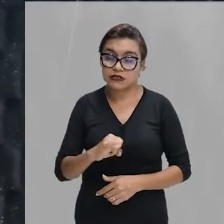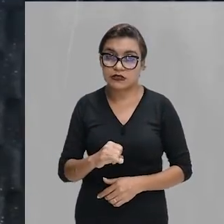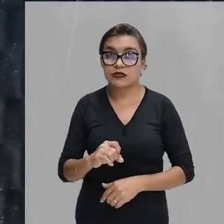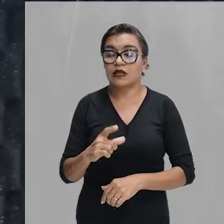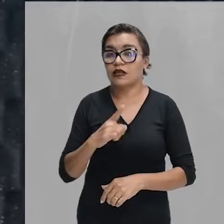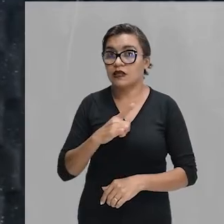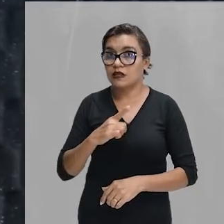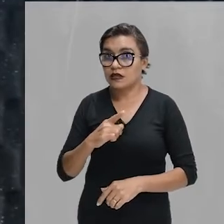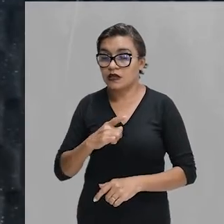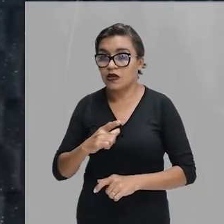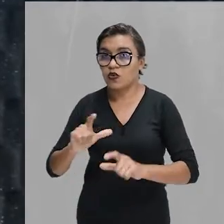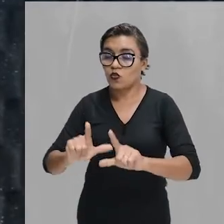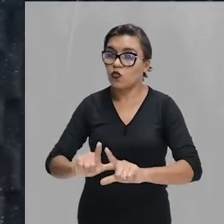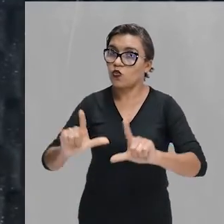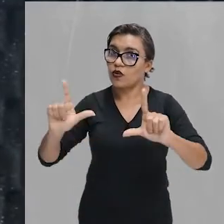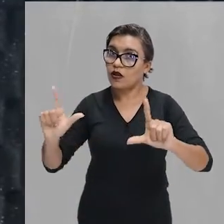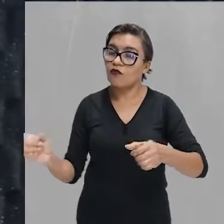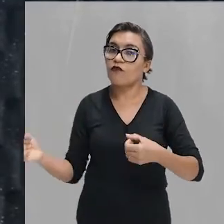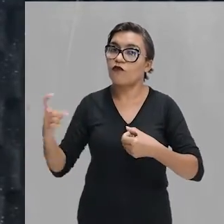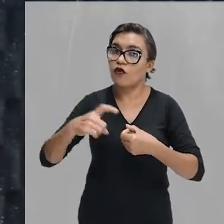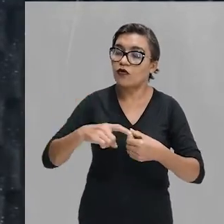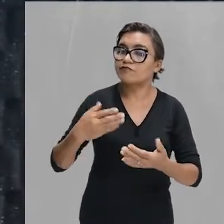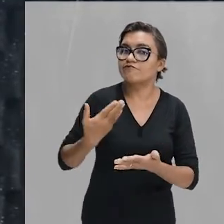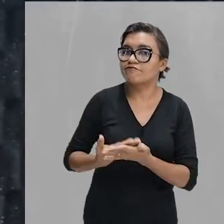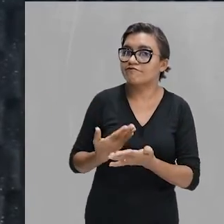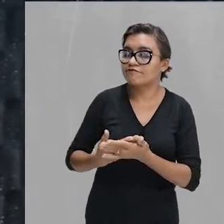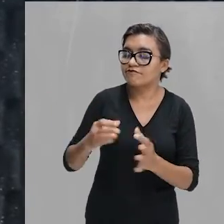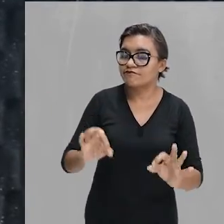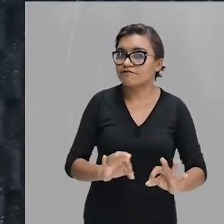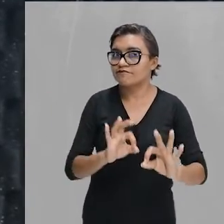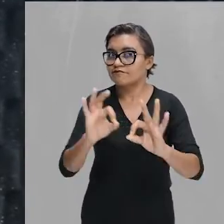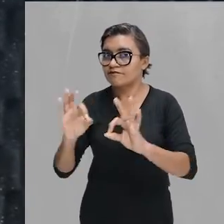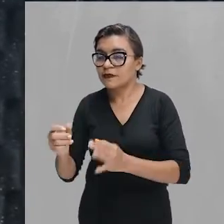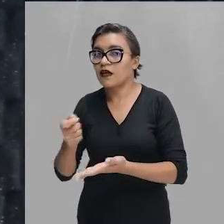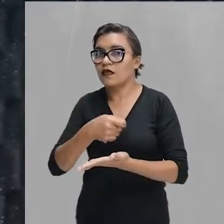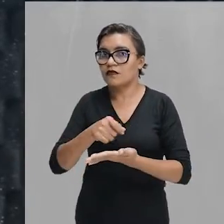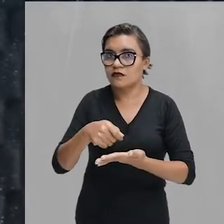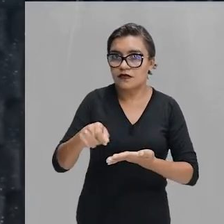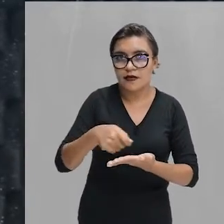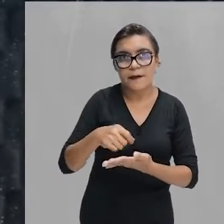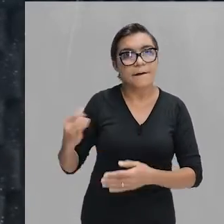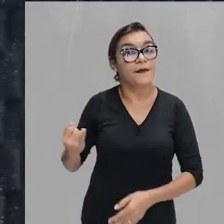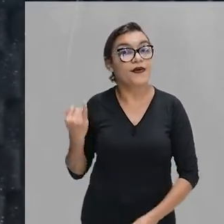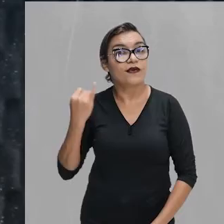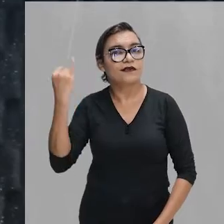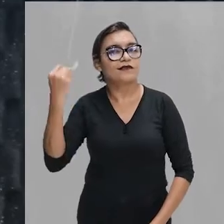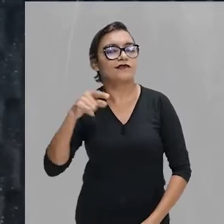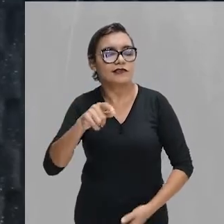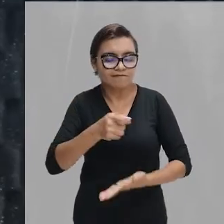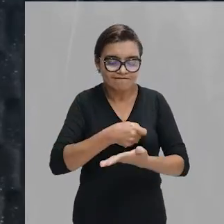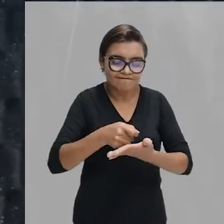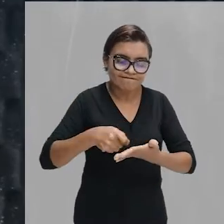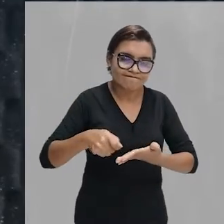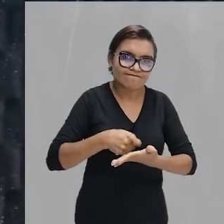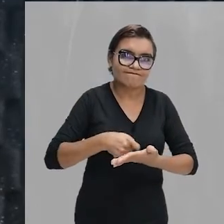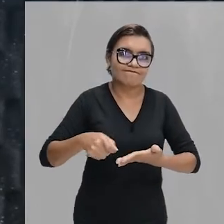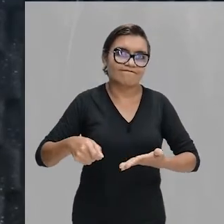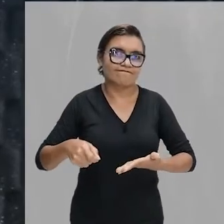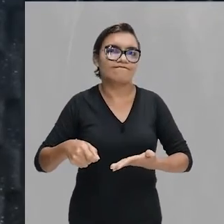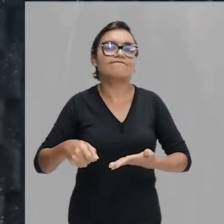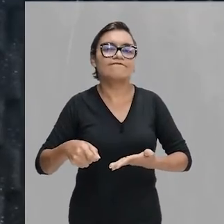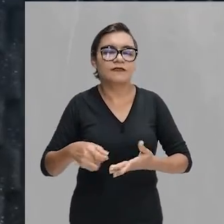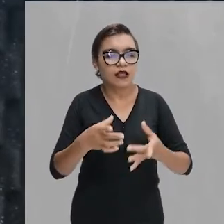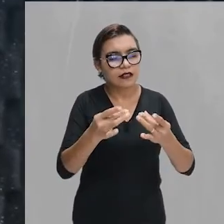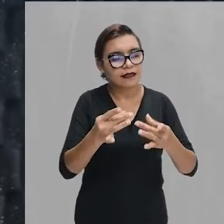volta o slide lá, vai lá na aula da gente e façam essas anotações. É importante que vocês anotem esses